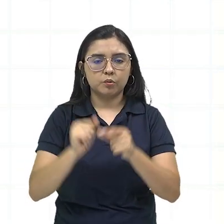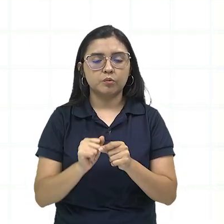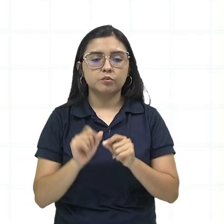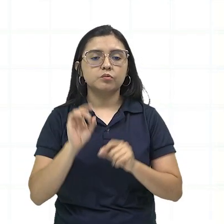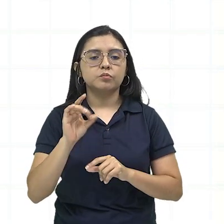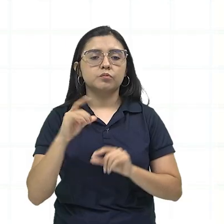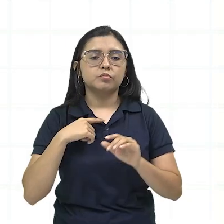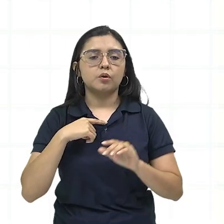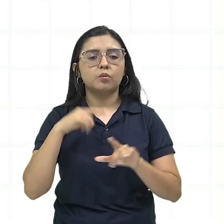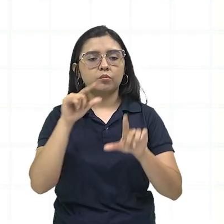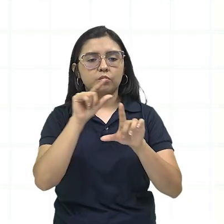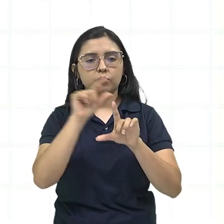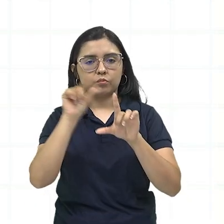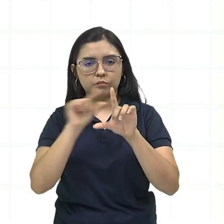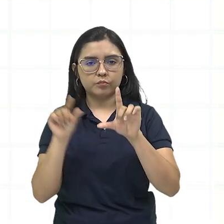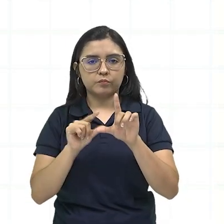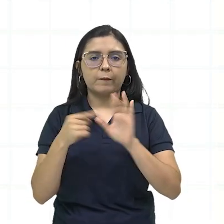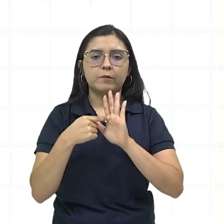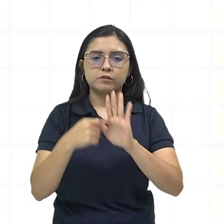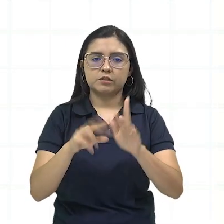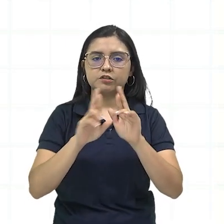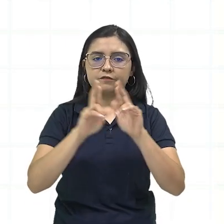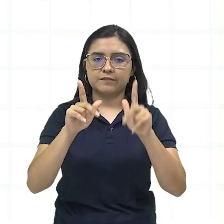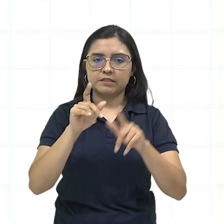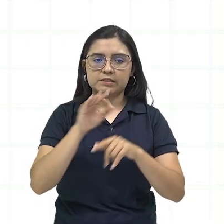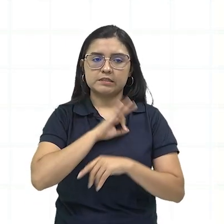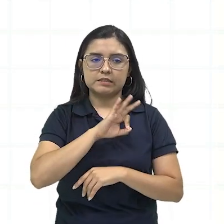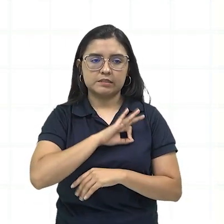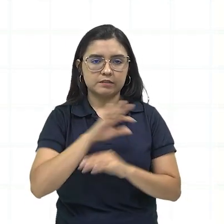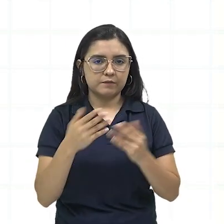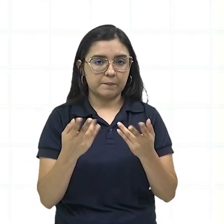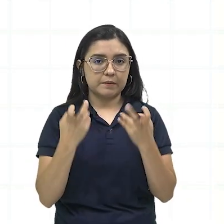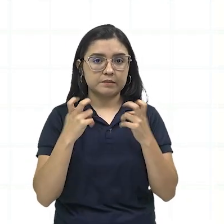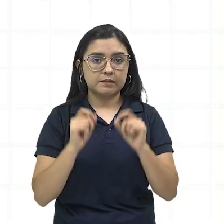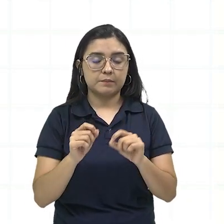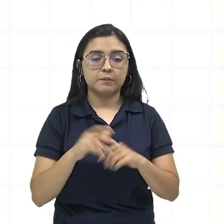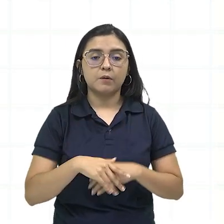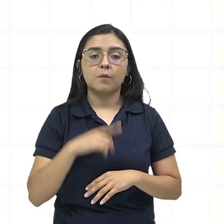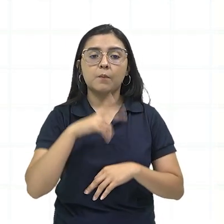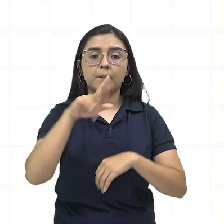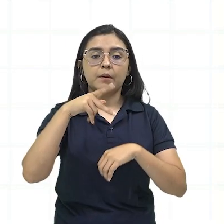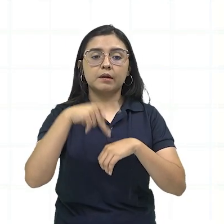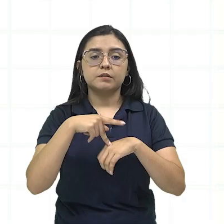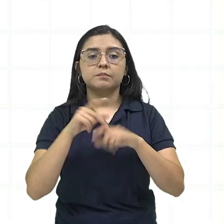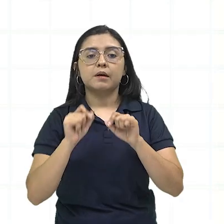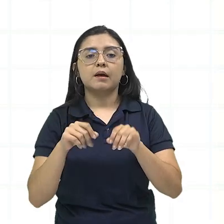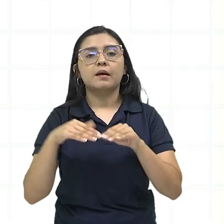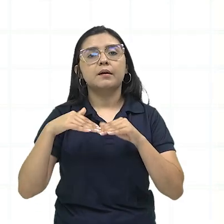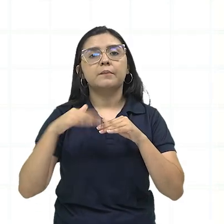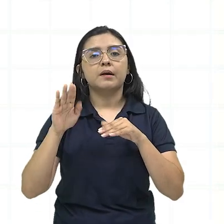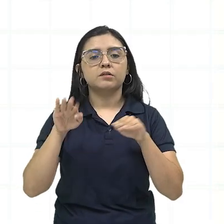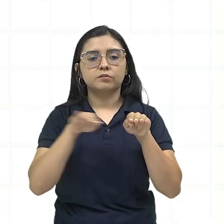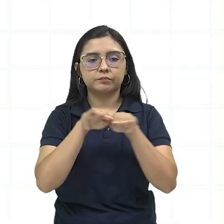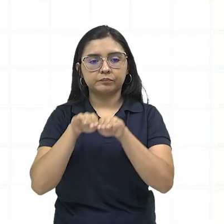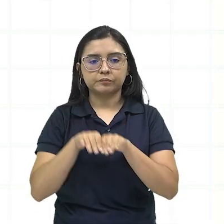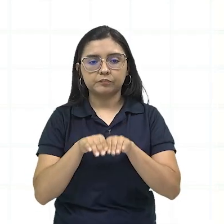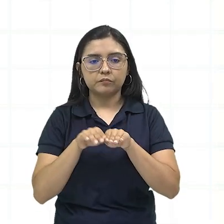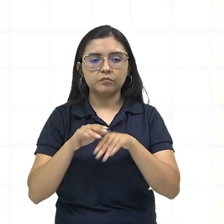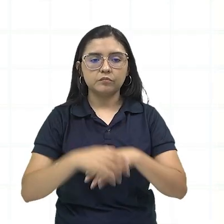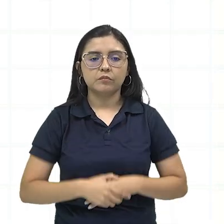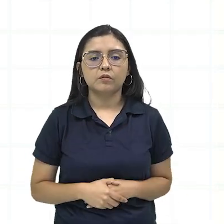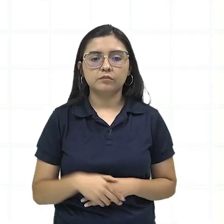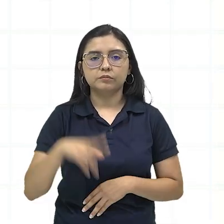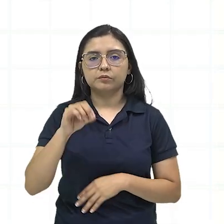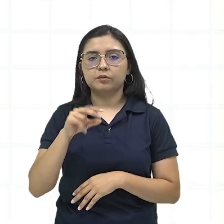vai falar sobre essa diferença salarial. E a gente vê aqui que o país mais igualitário é a Noruega, é o